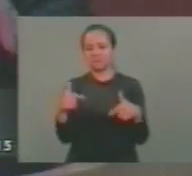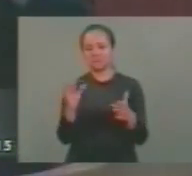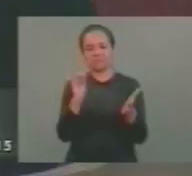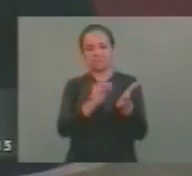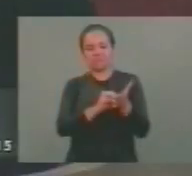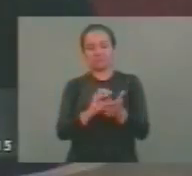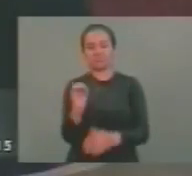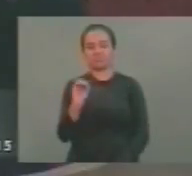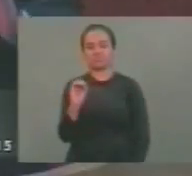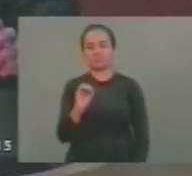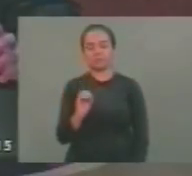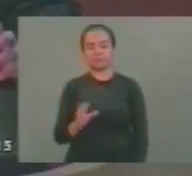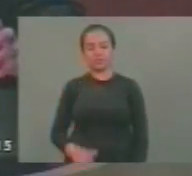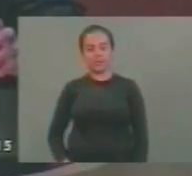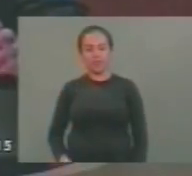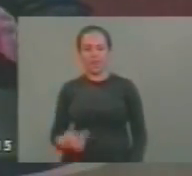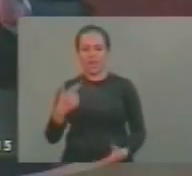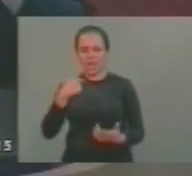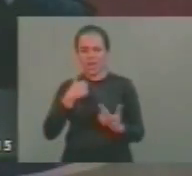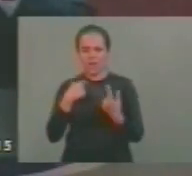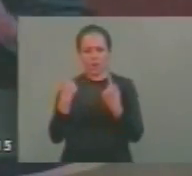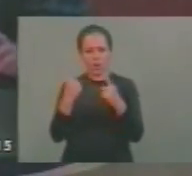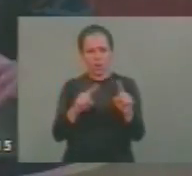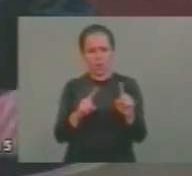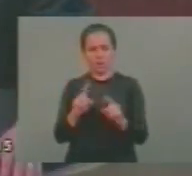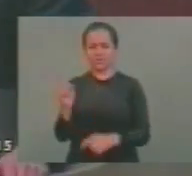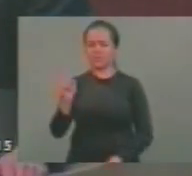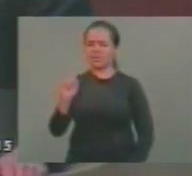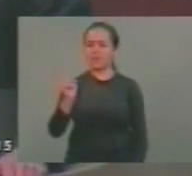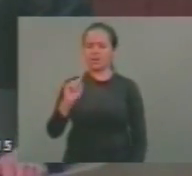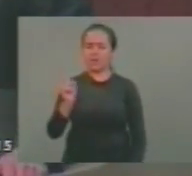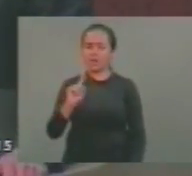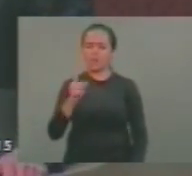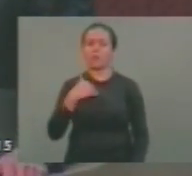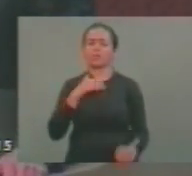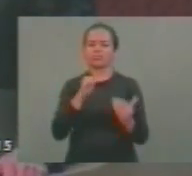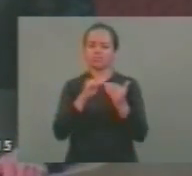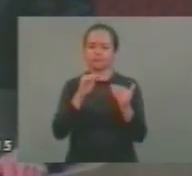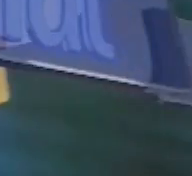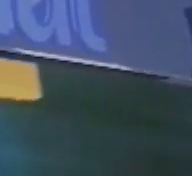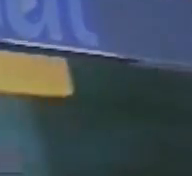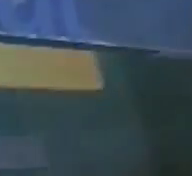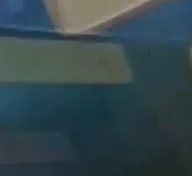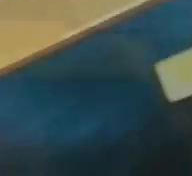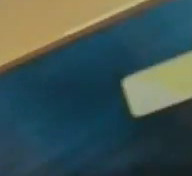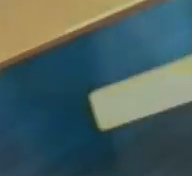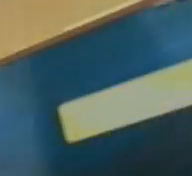Segundo o deputado, Iguatu tirou o primeiro lugar entre as cidades que estão pleiteando.